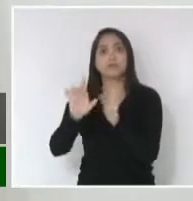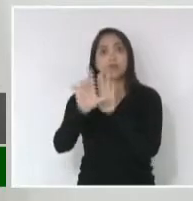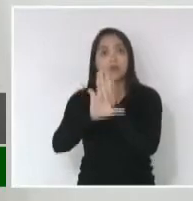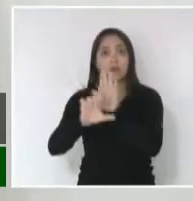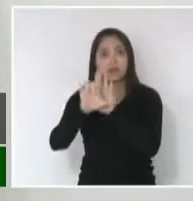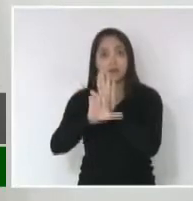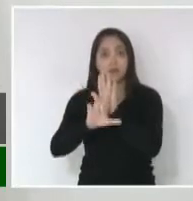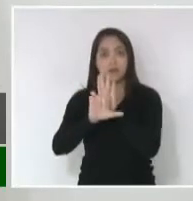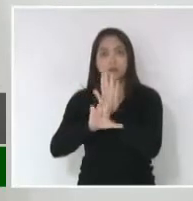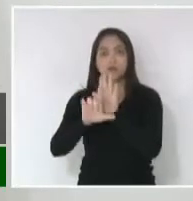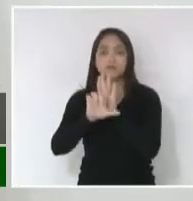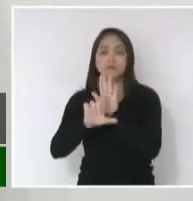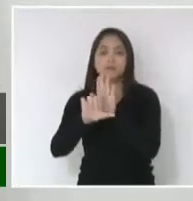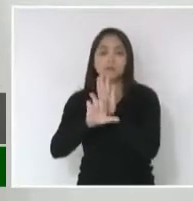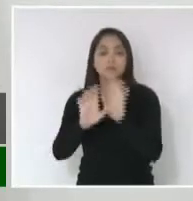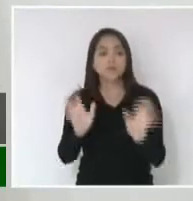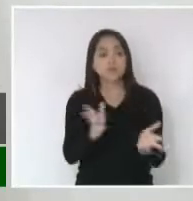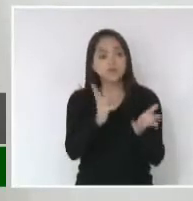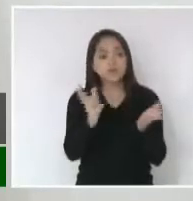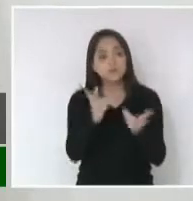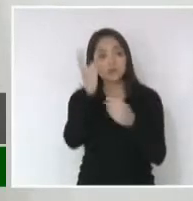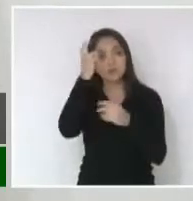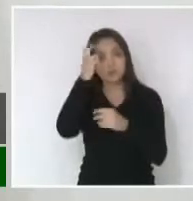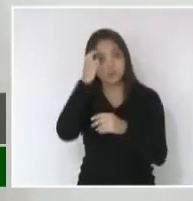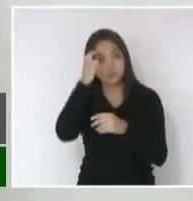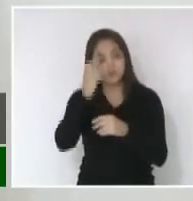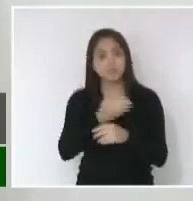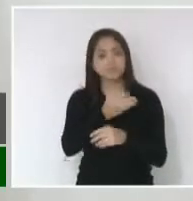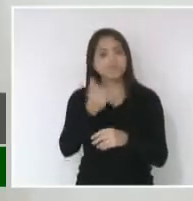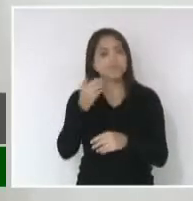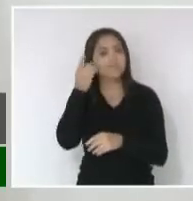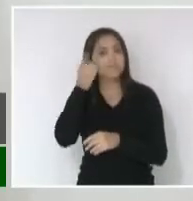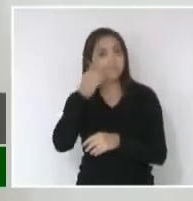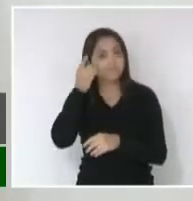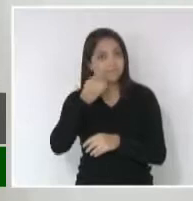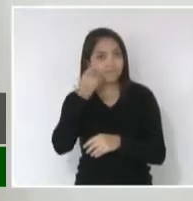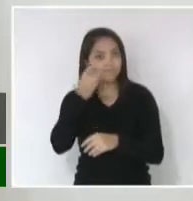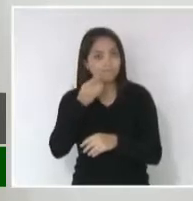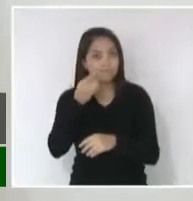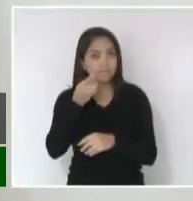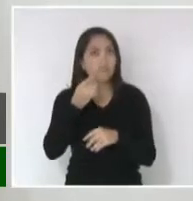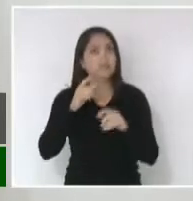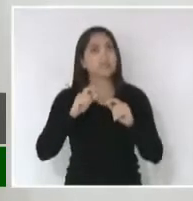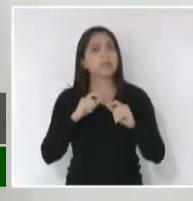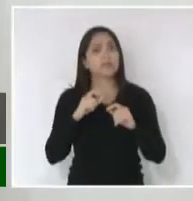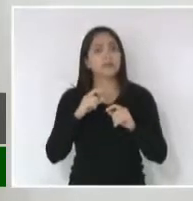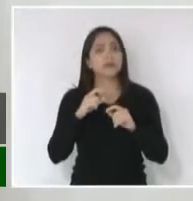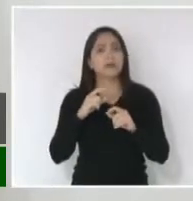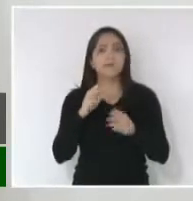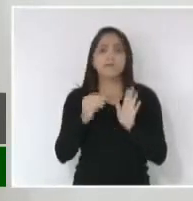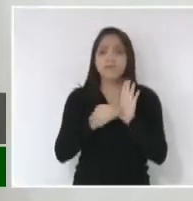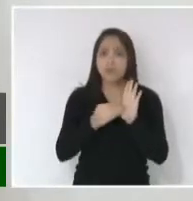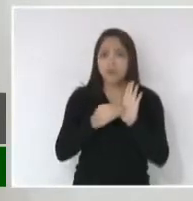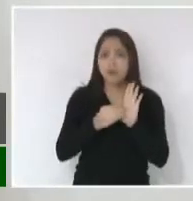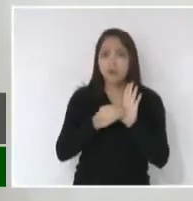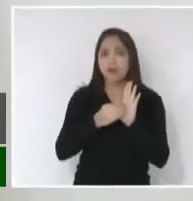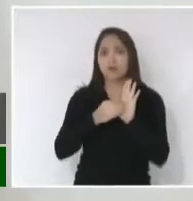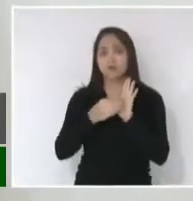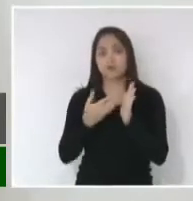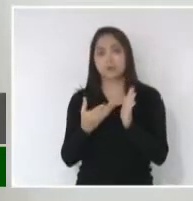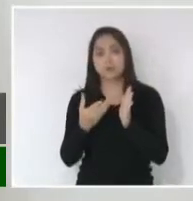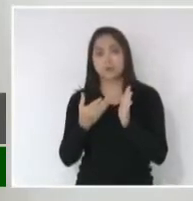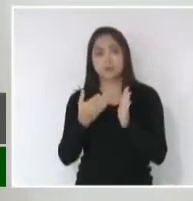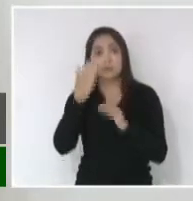de incentivo à cultura. Caros colegas, ainda há um grande desconhecimento por parte dos